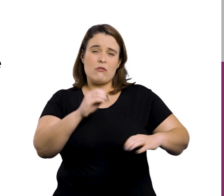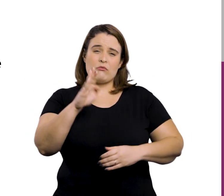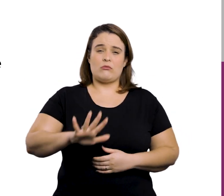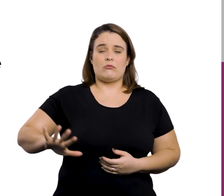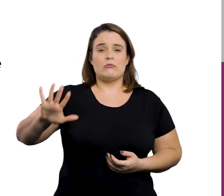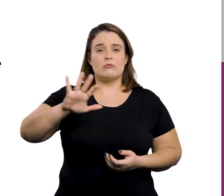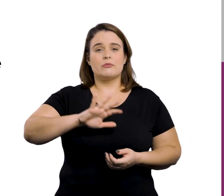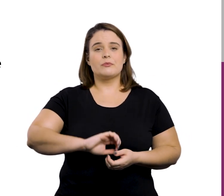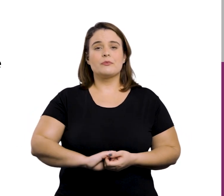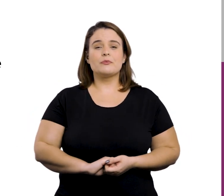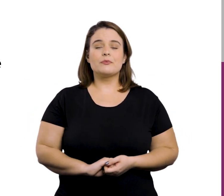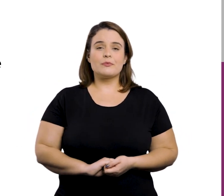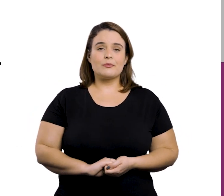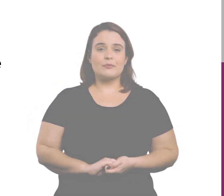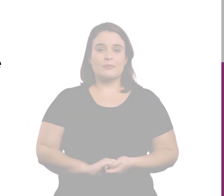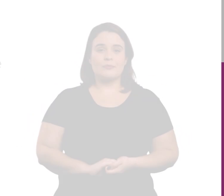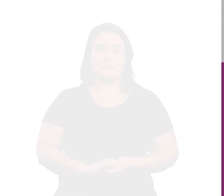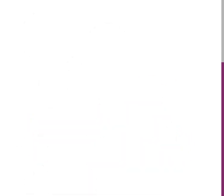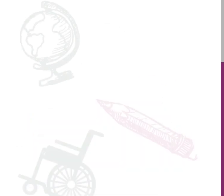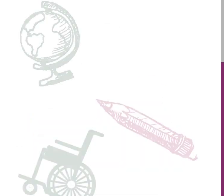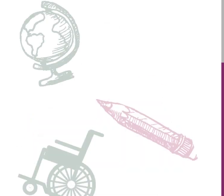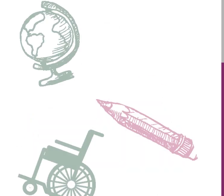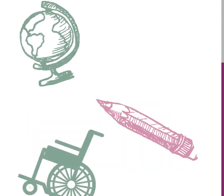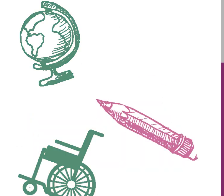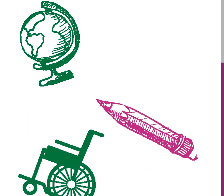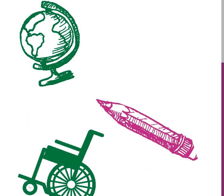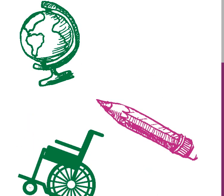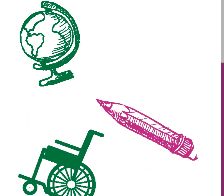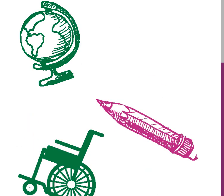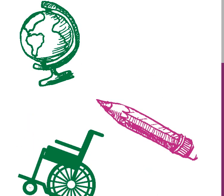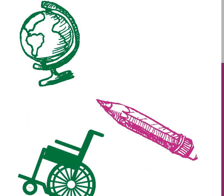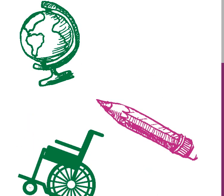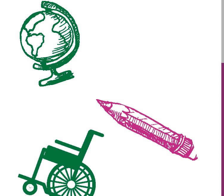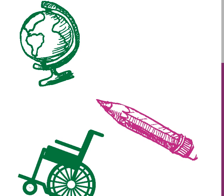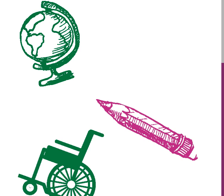da barbárie que toma a educação nacional.